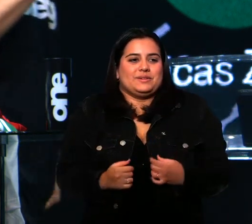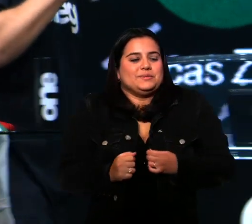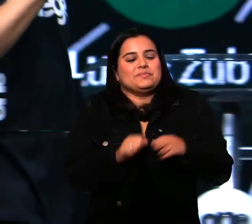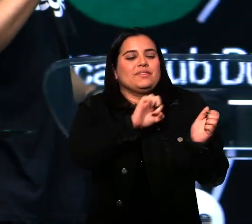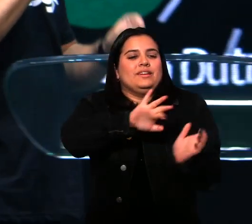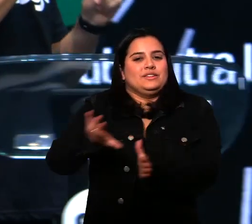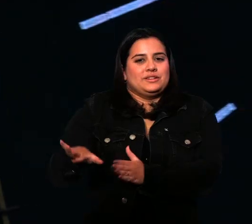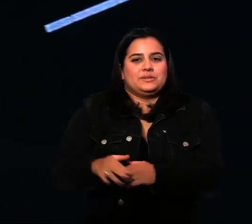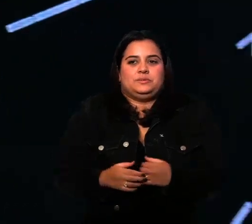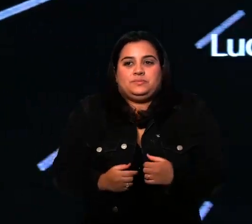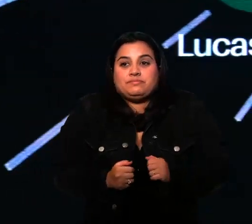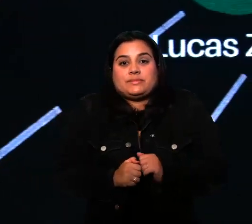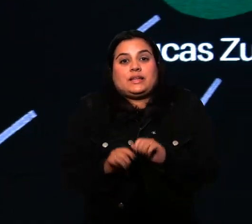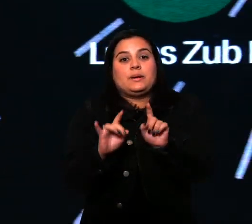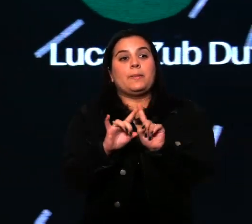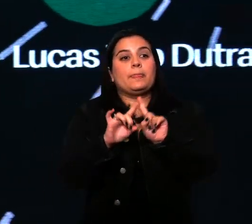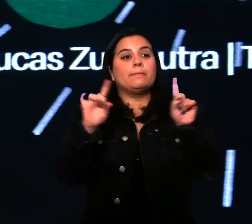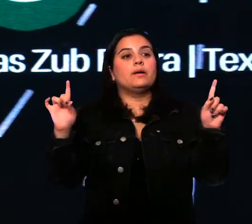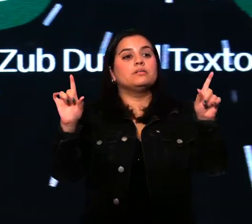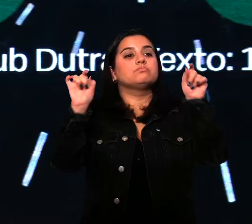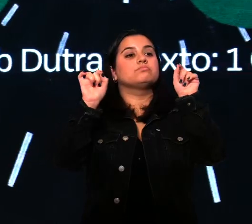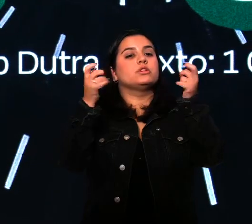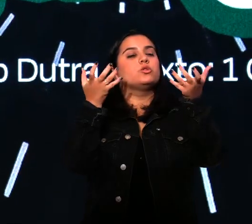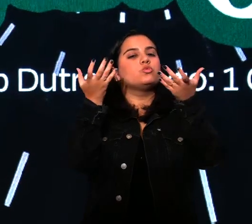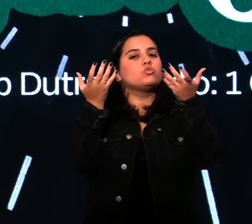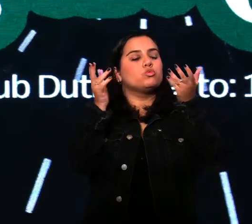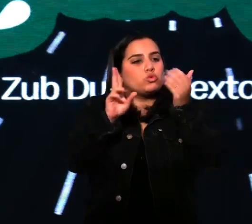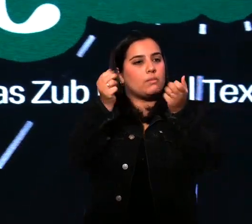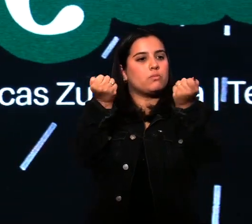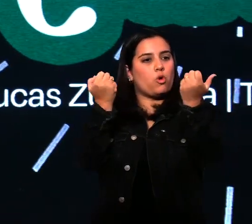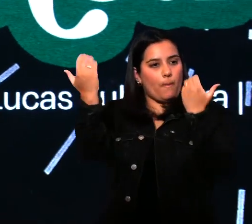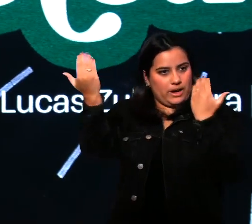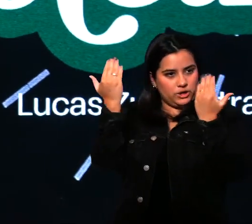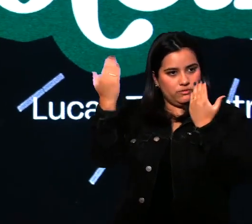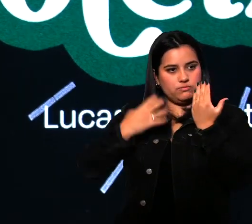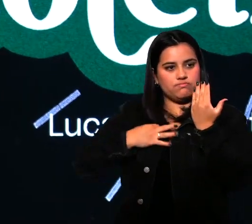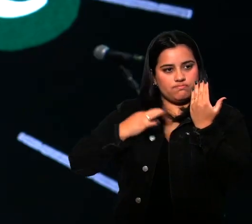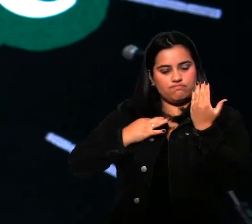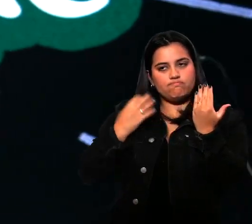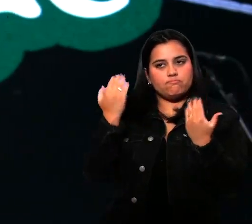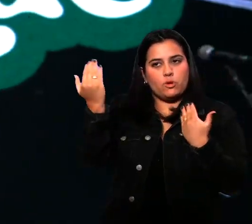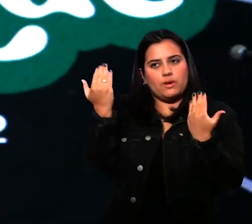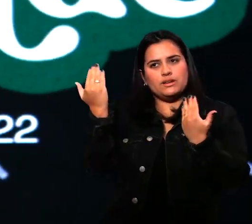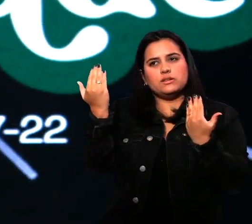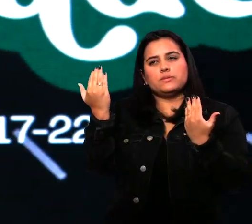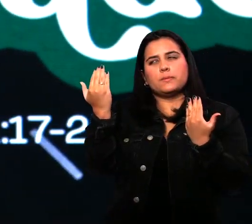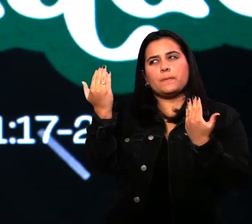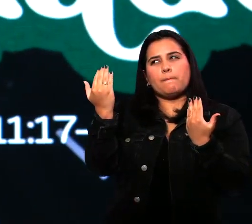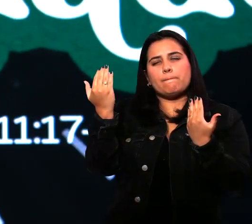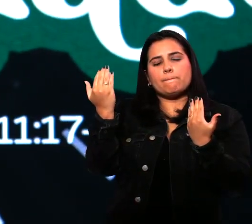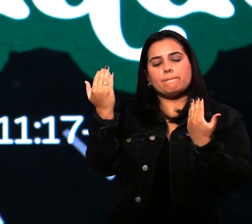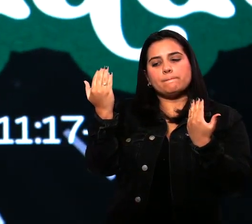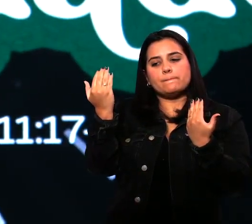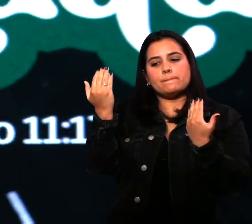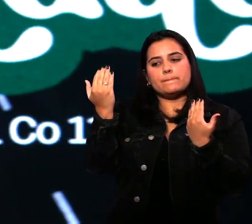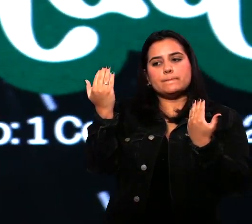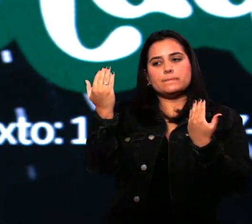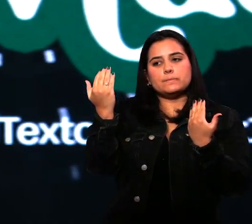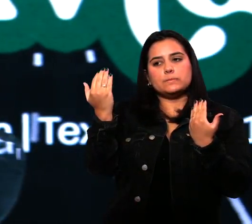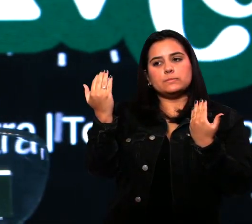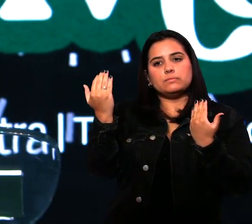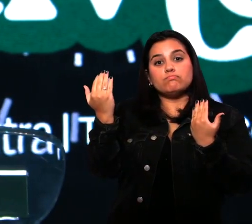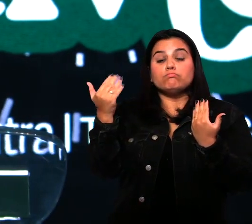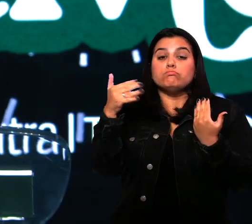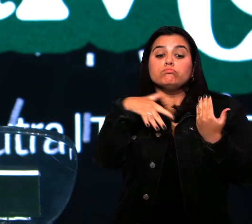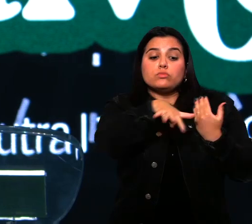sobre isso daqui, mas eu queria usar um comparativo, e por isso a ideia das camisetas, e depois a gente vai falar mais sobre isso também, mas no mundo